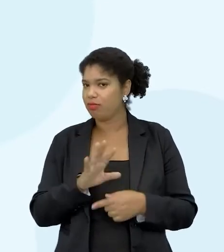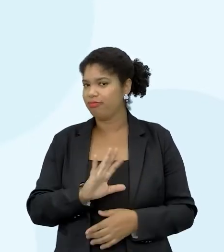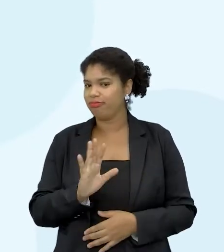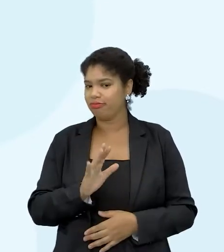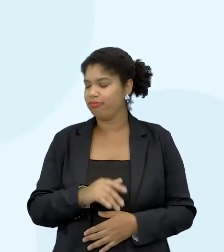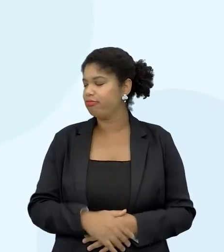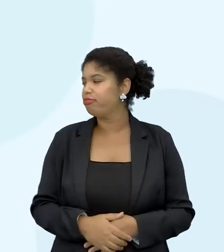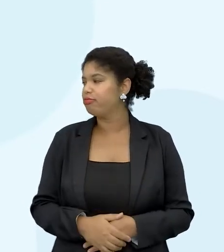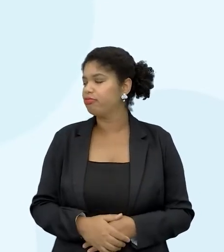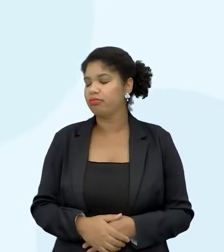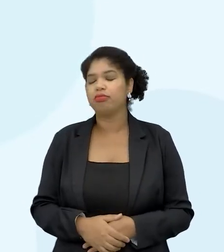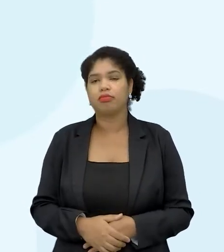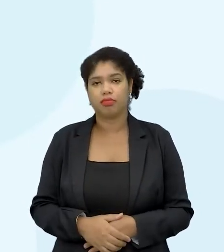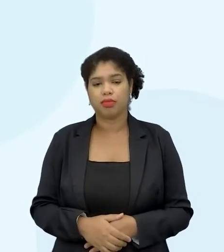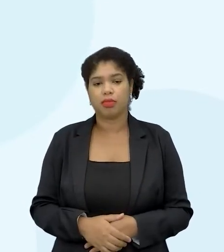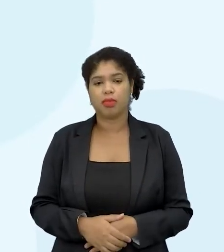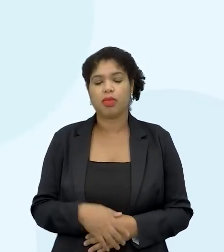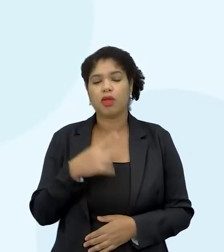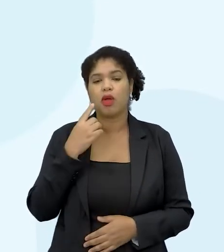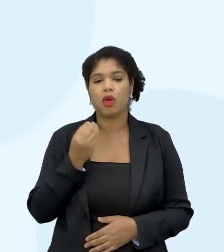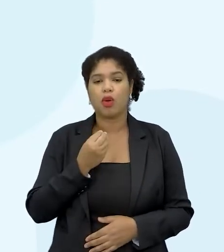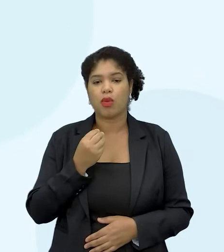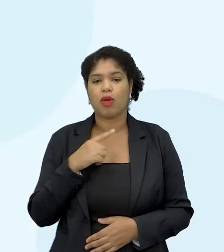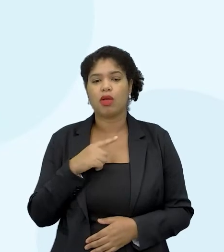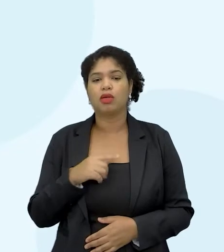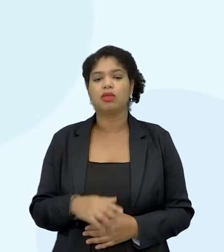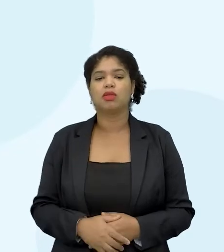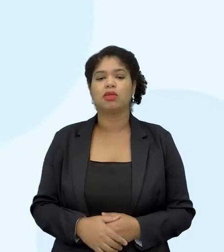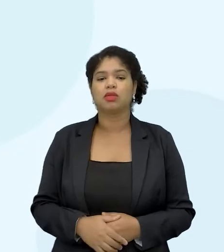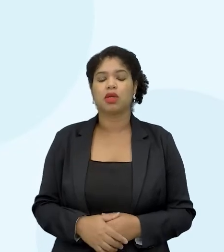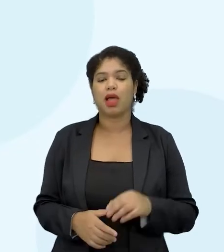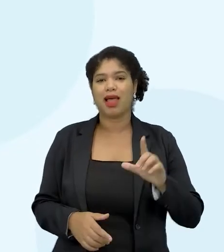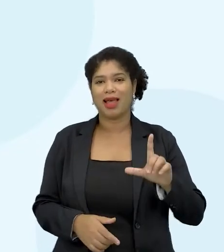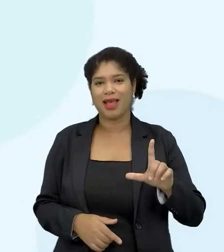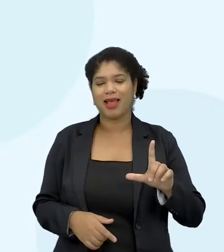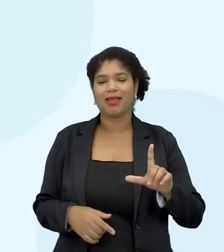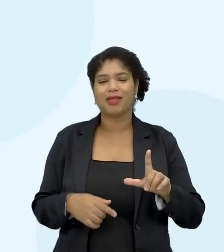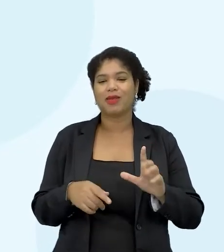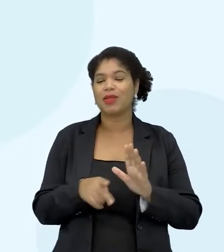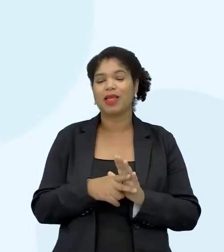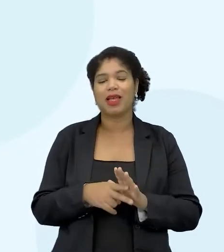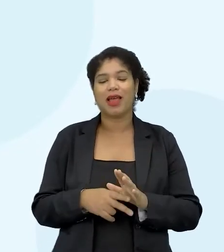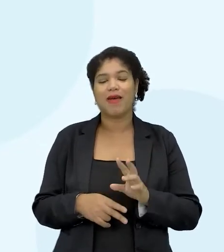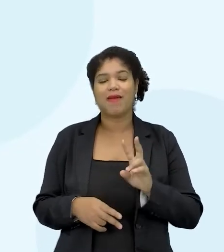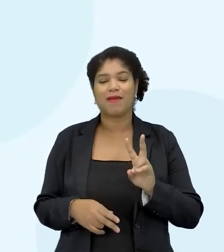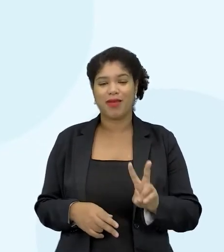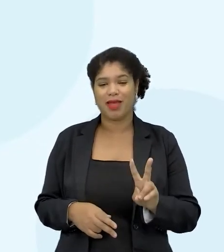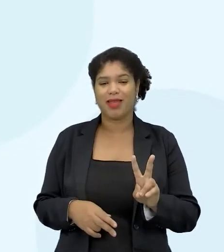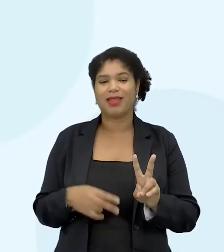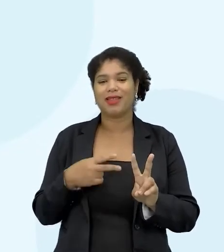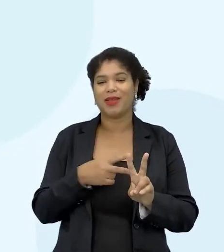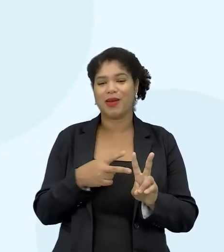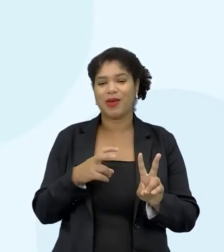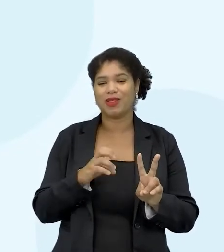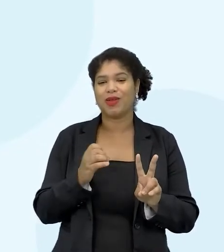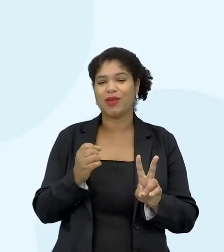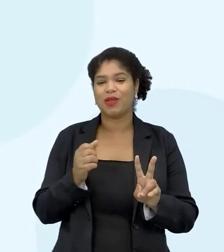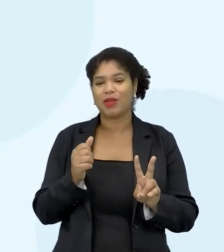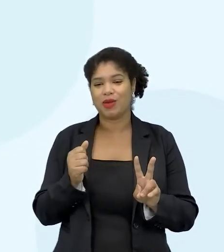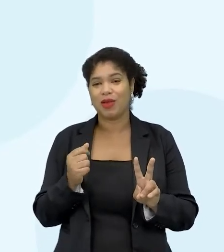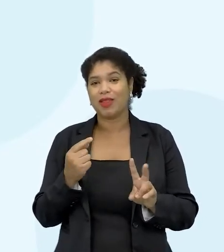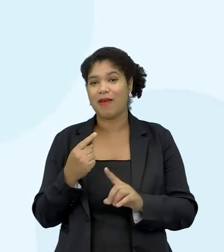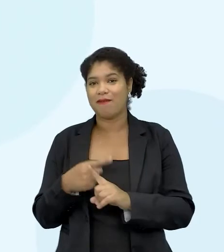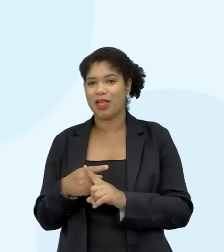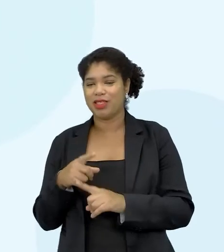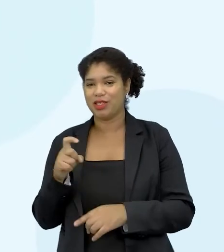de camisetas que está multiplicando, que está dividindo, desculpe, eu vou passar multiplicando. Então, esta é a expressão